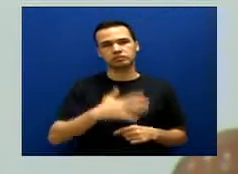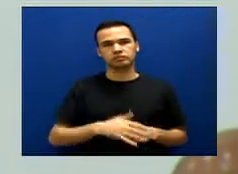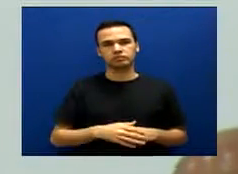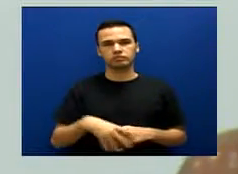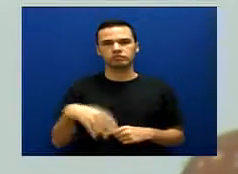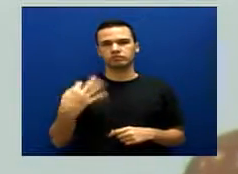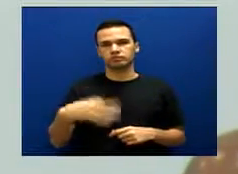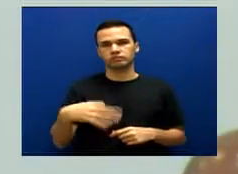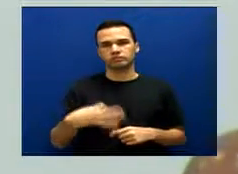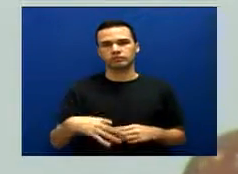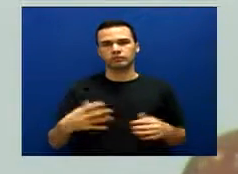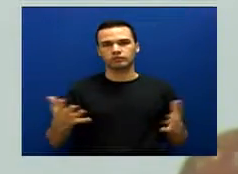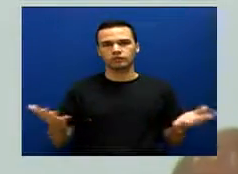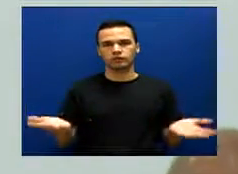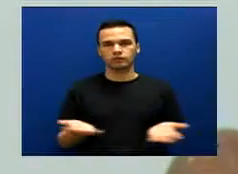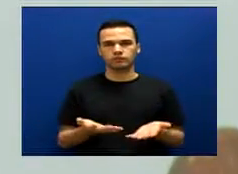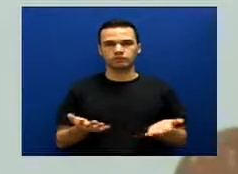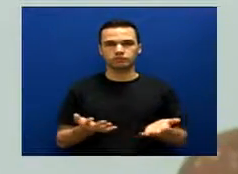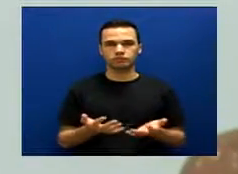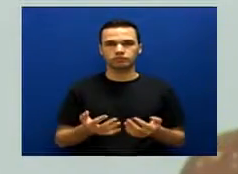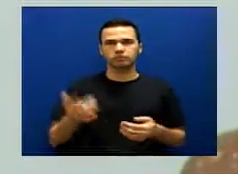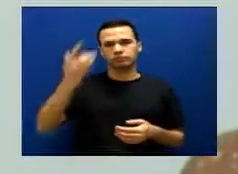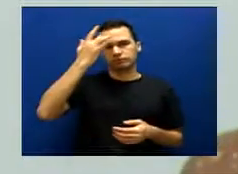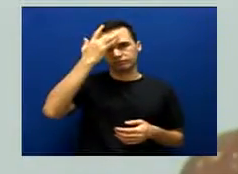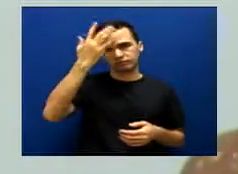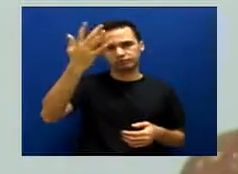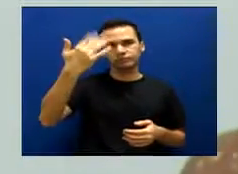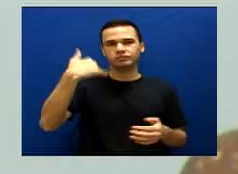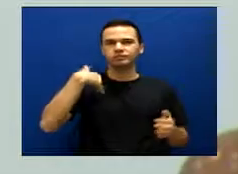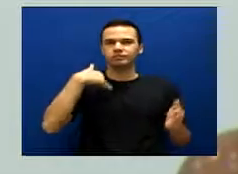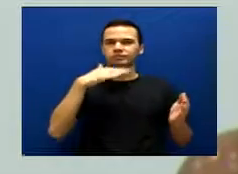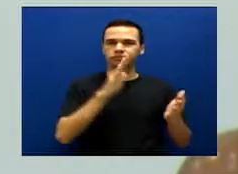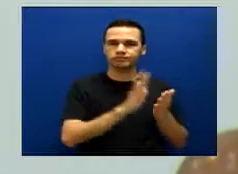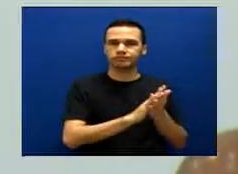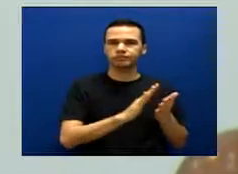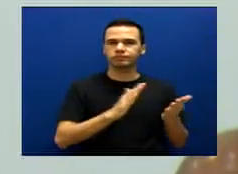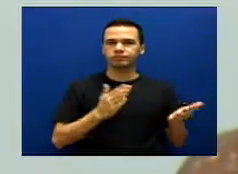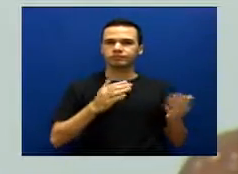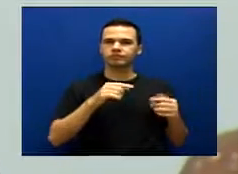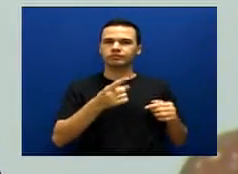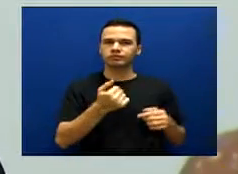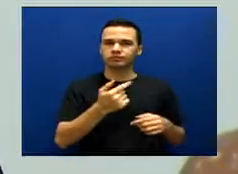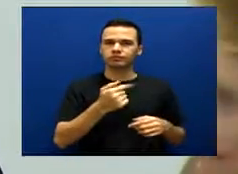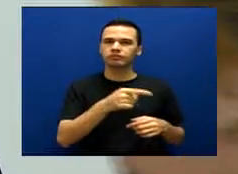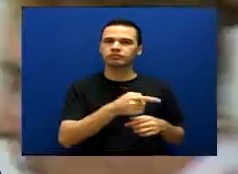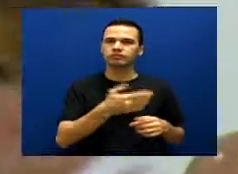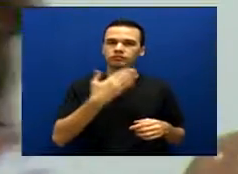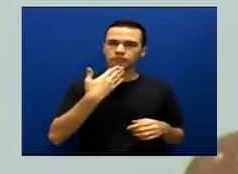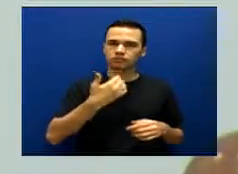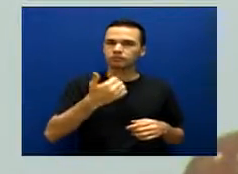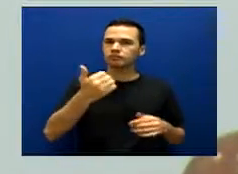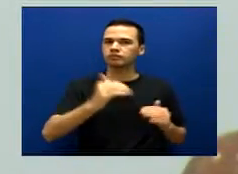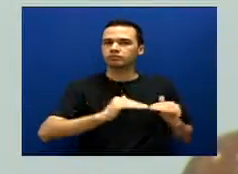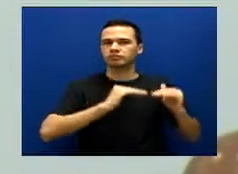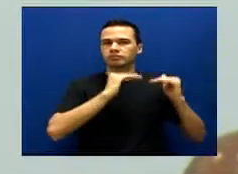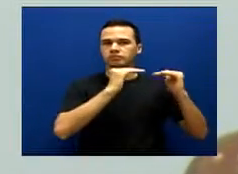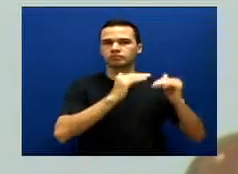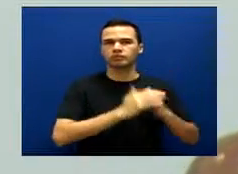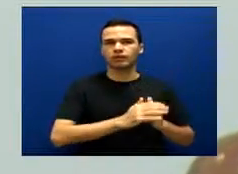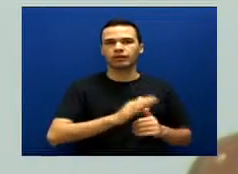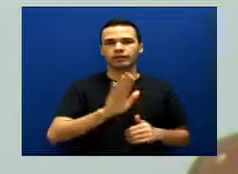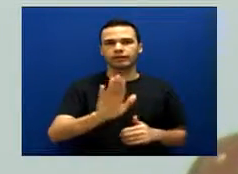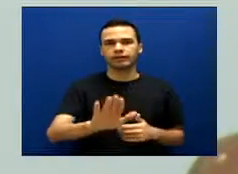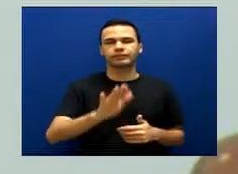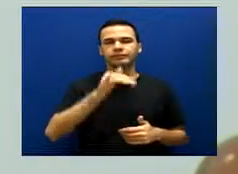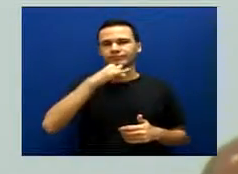disso. Sim, com certeza. Agora hoje vai ser mais fácil, tá chegar perto, é verdade. O caixa hoje é mais alto, mas é